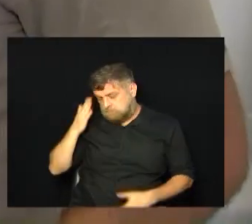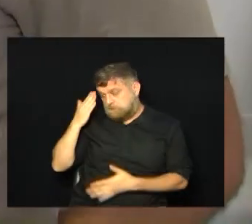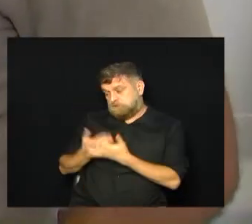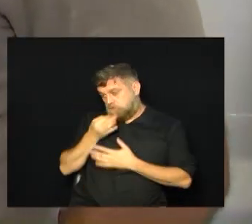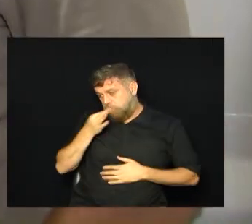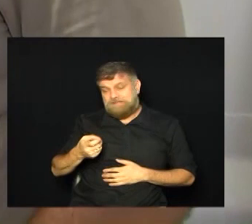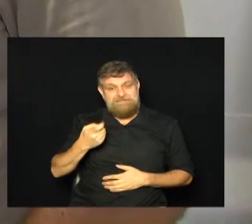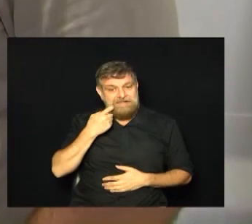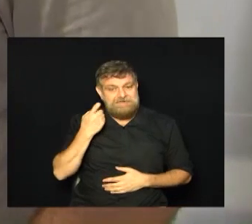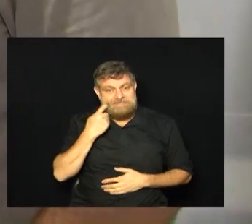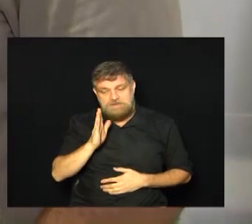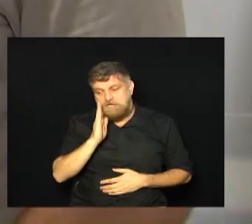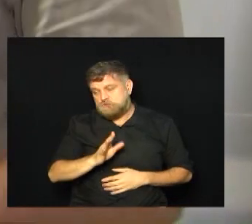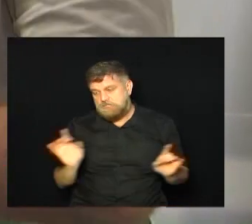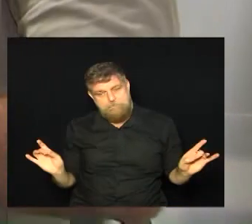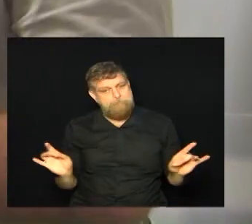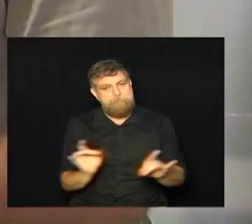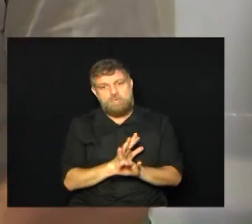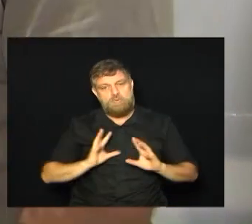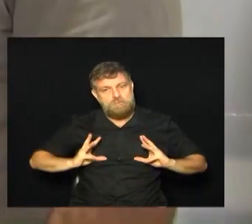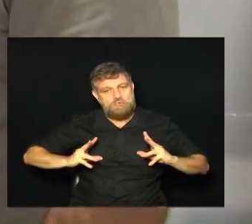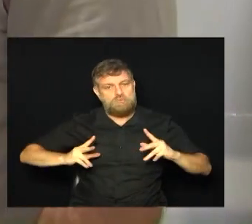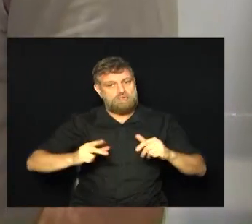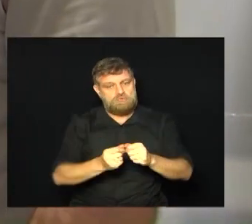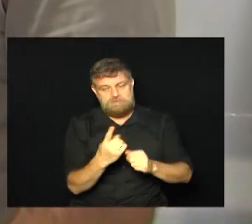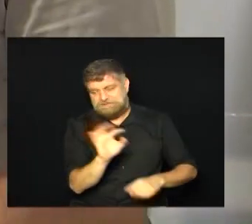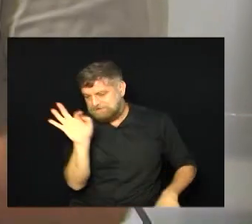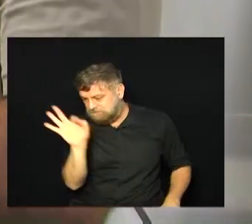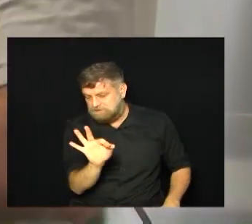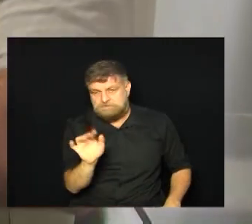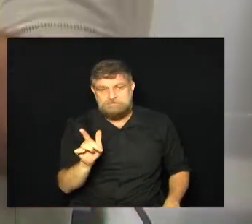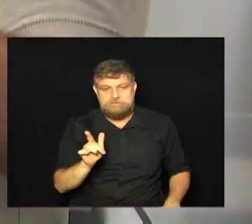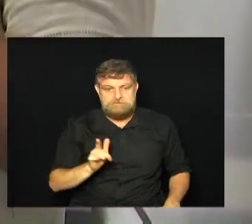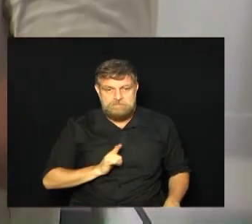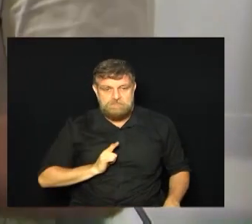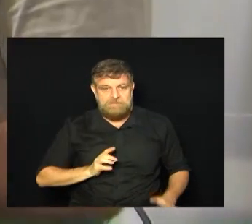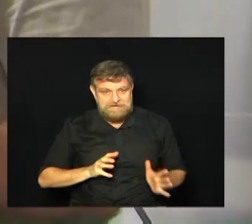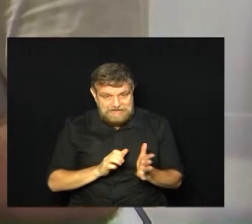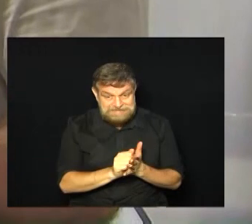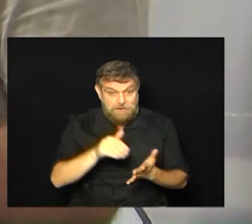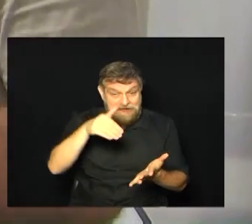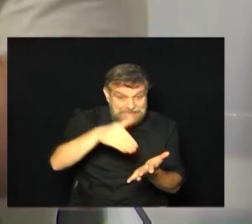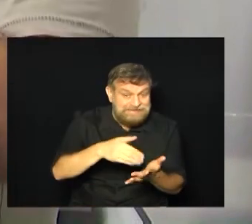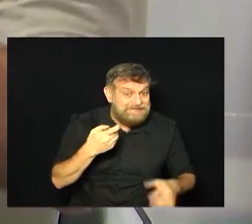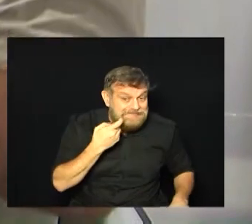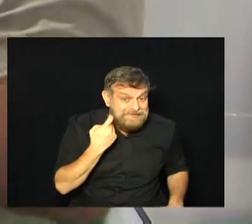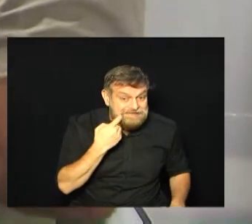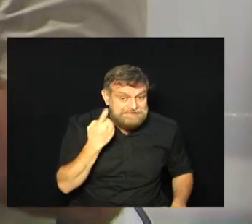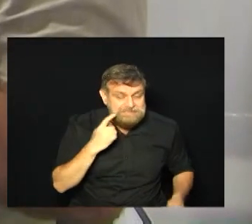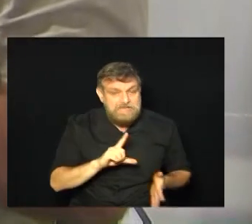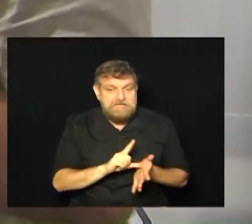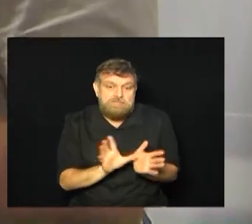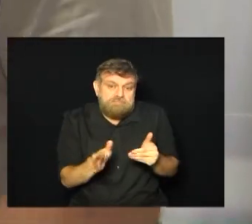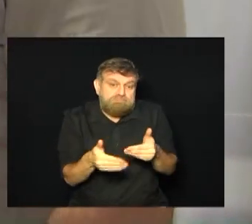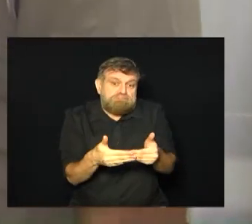até sexta-feira as vagas estão encerradas. Todas, 100%? Sim, e conforme... Então, as inscrições vão até sexta-feira, né? Isso. Depois de sexta-feira não dá